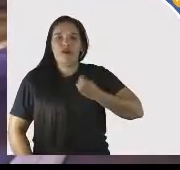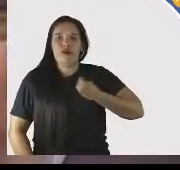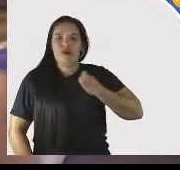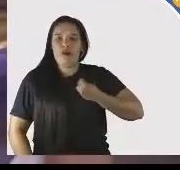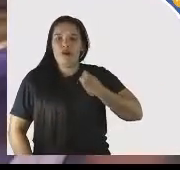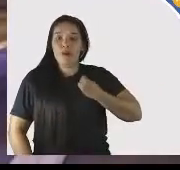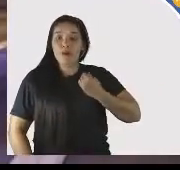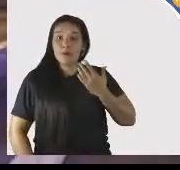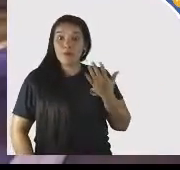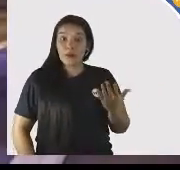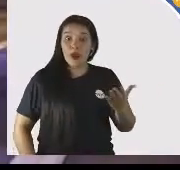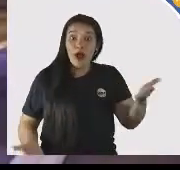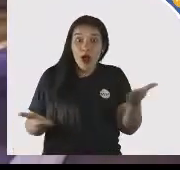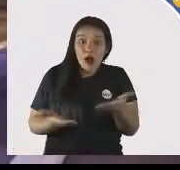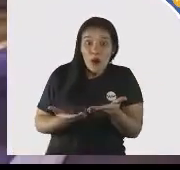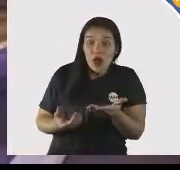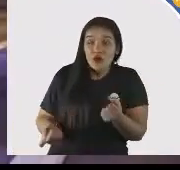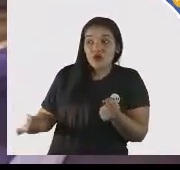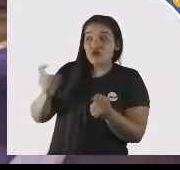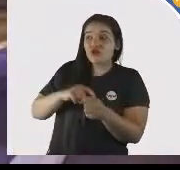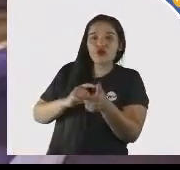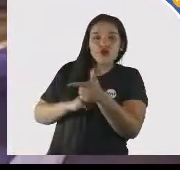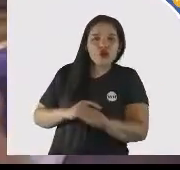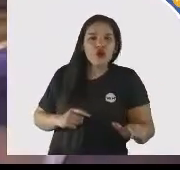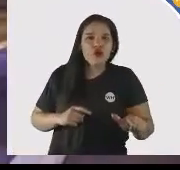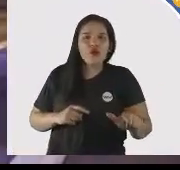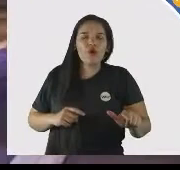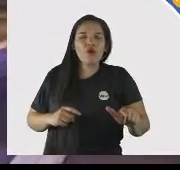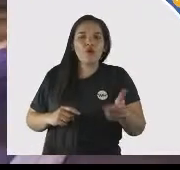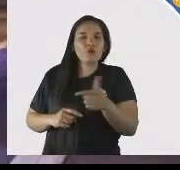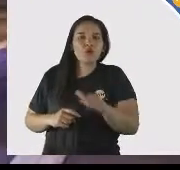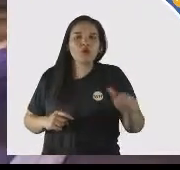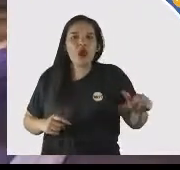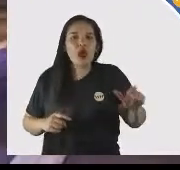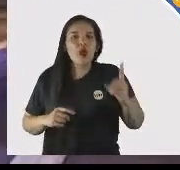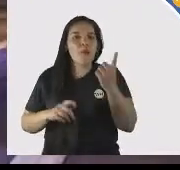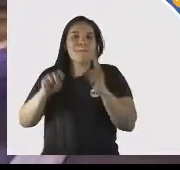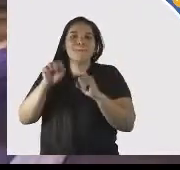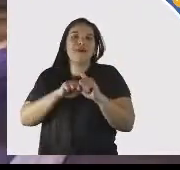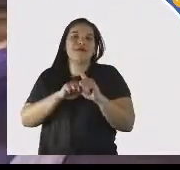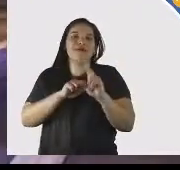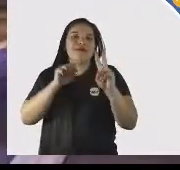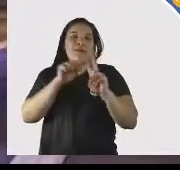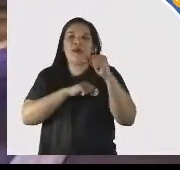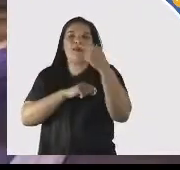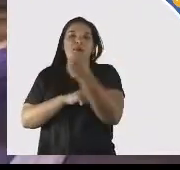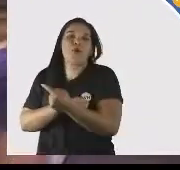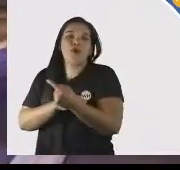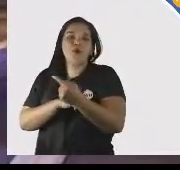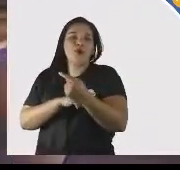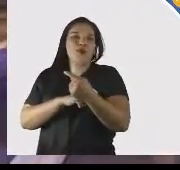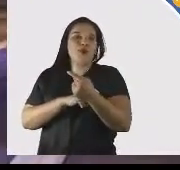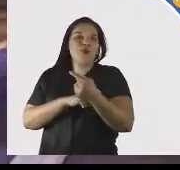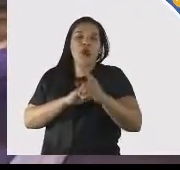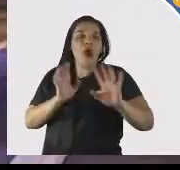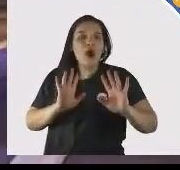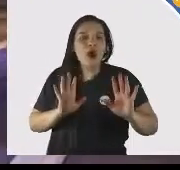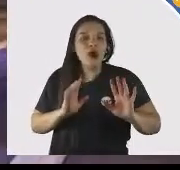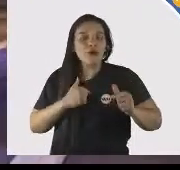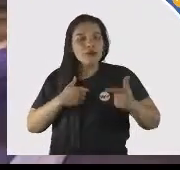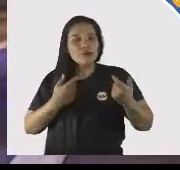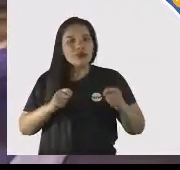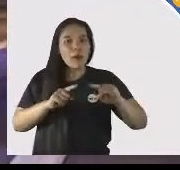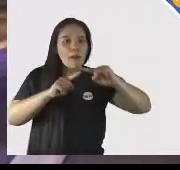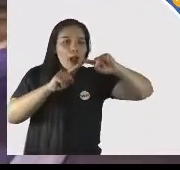essa recuperação ela não acontece de um mês para outro infelizmente para mover uma